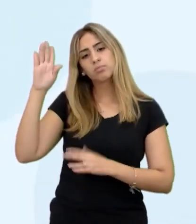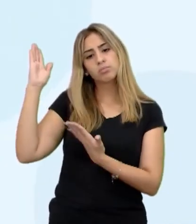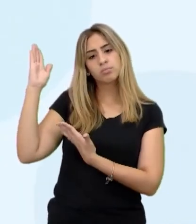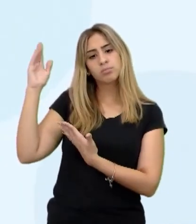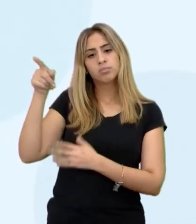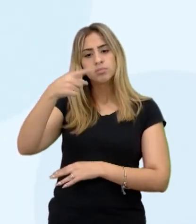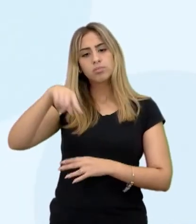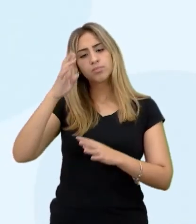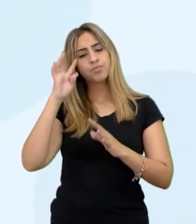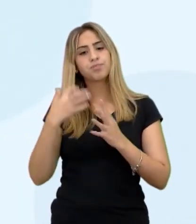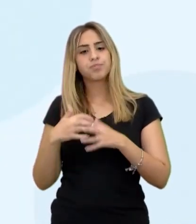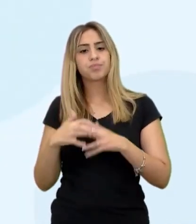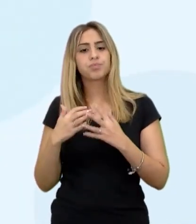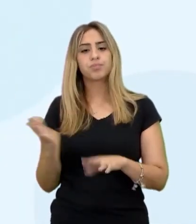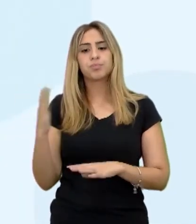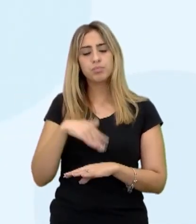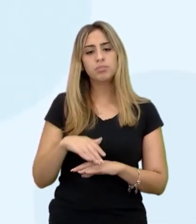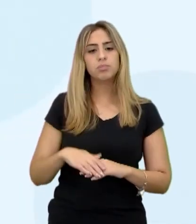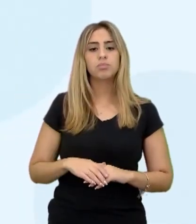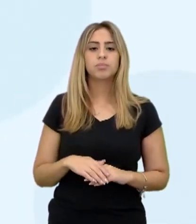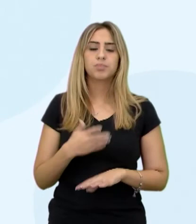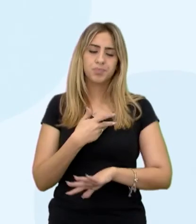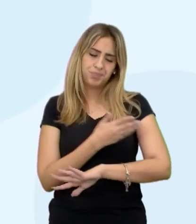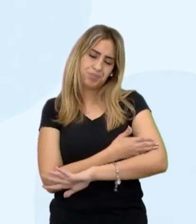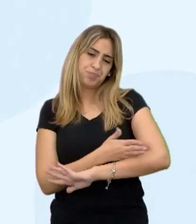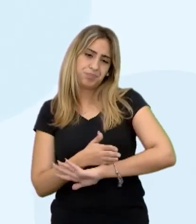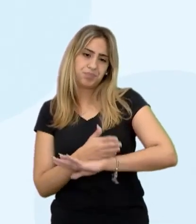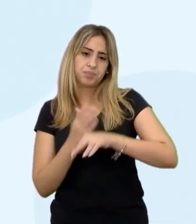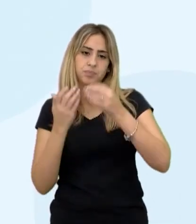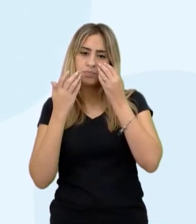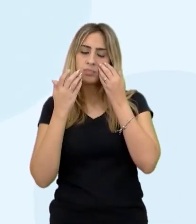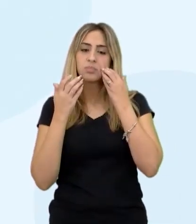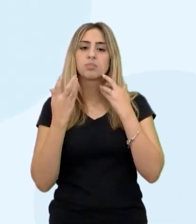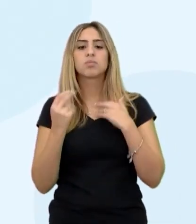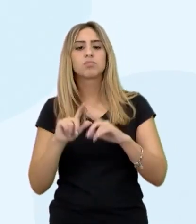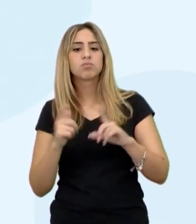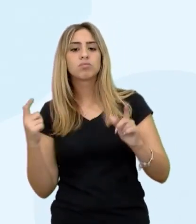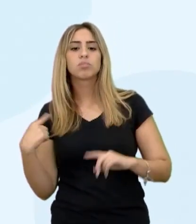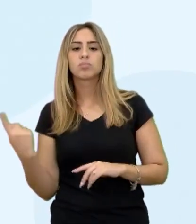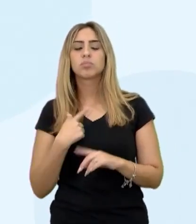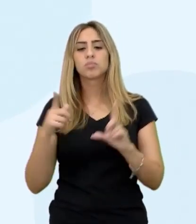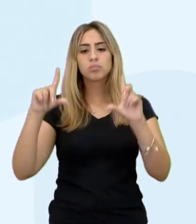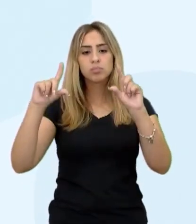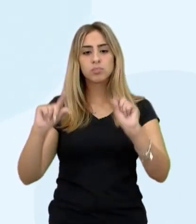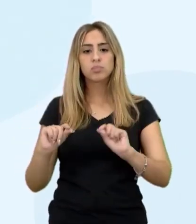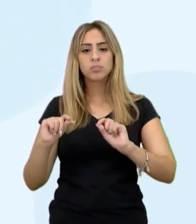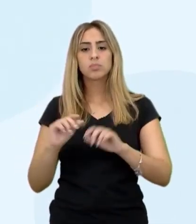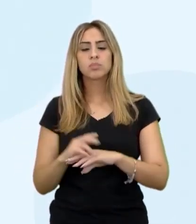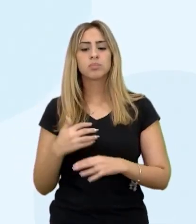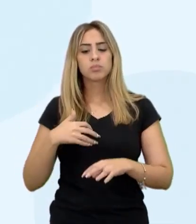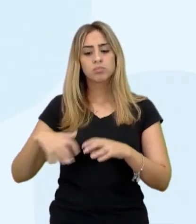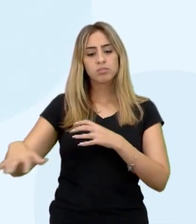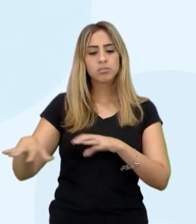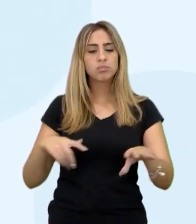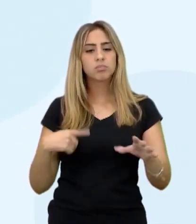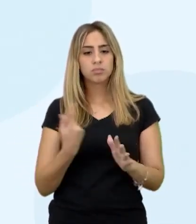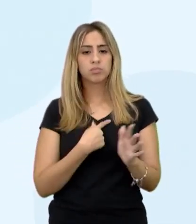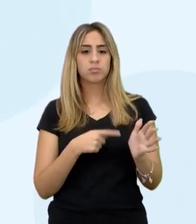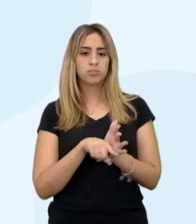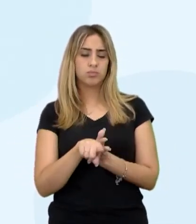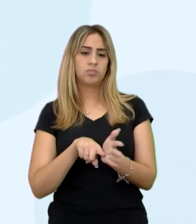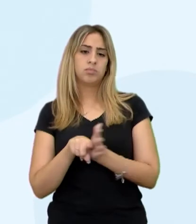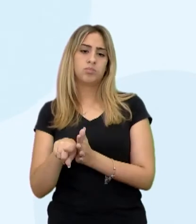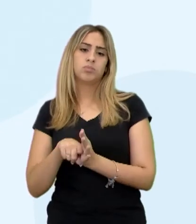questões aqui, ó. Então, vamos começar, já que a gente está falando de algo muito grande, vamos diminuir aqui, delimitar a nossa